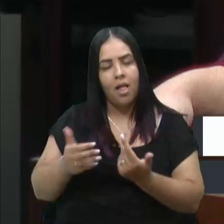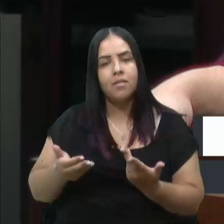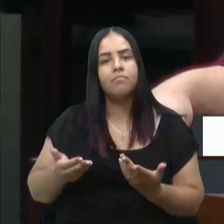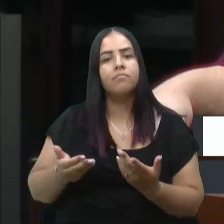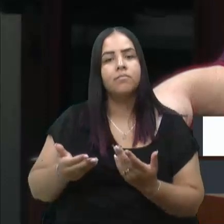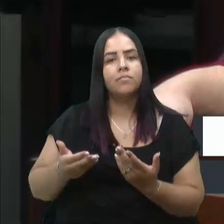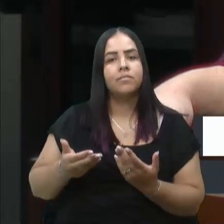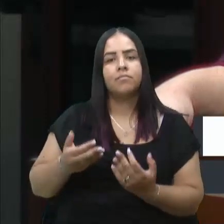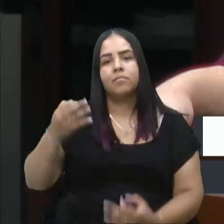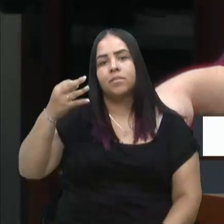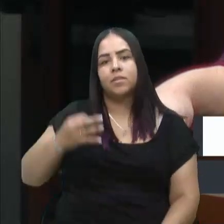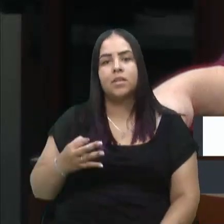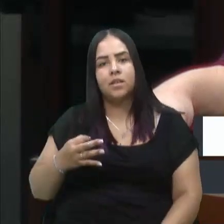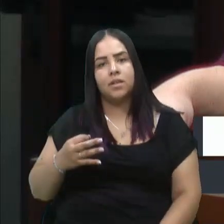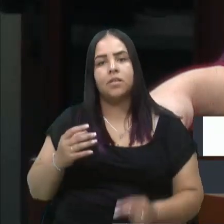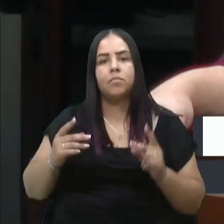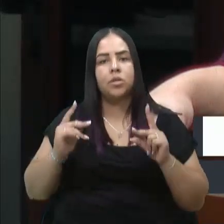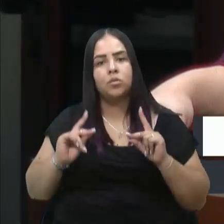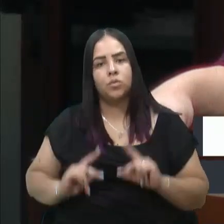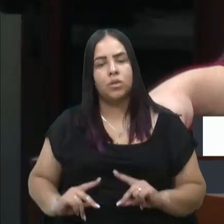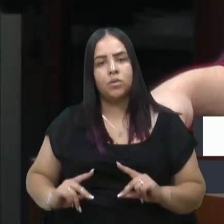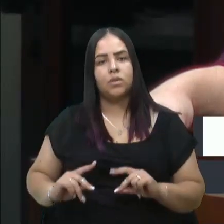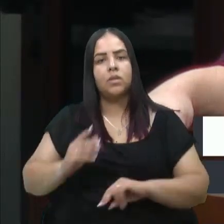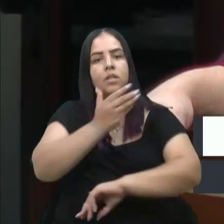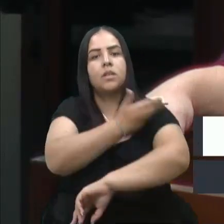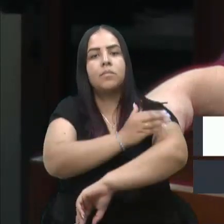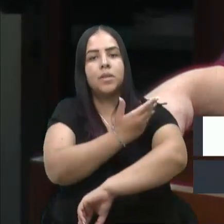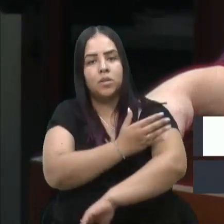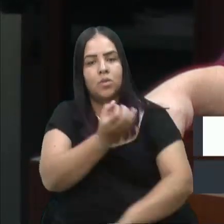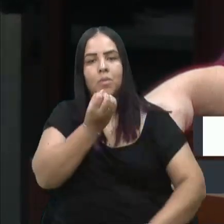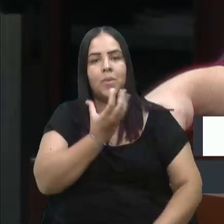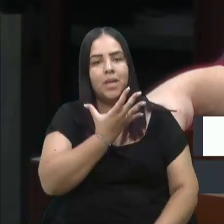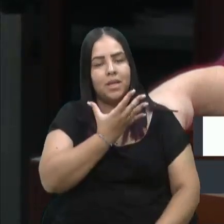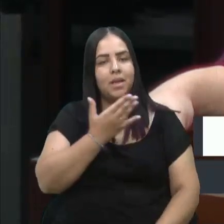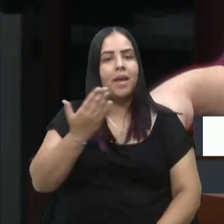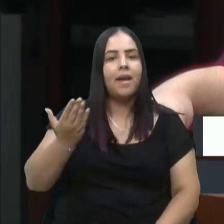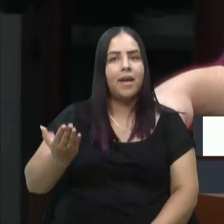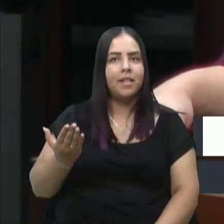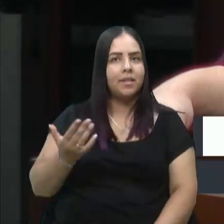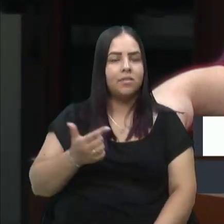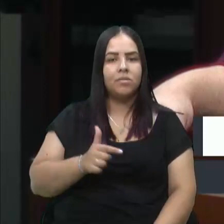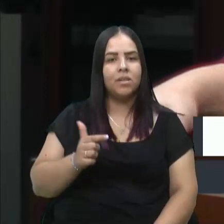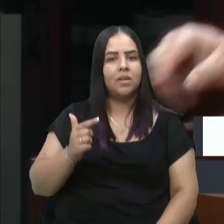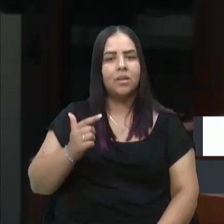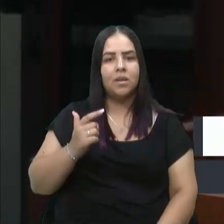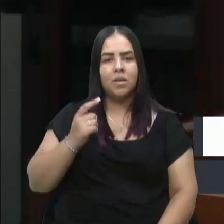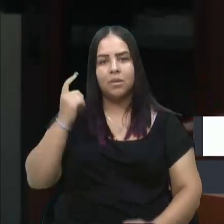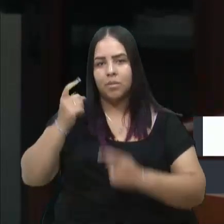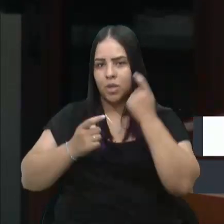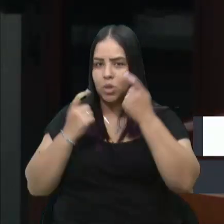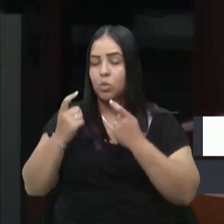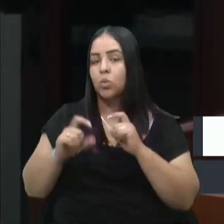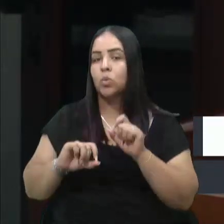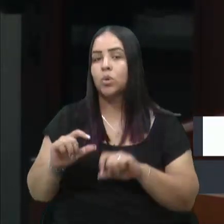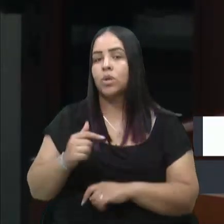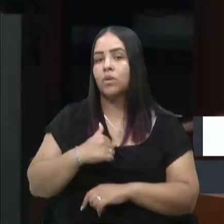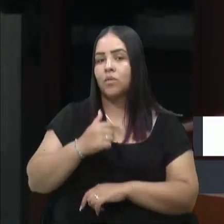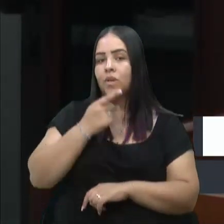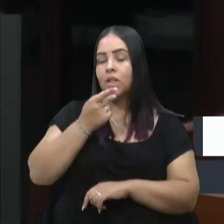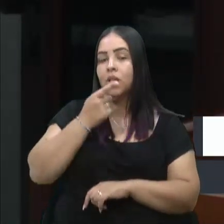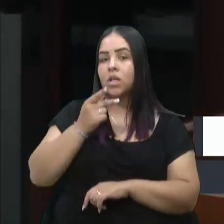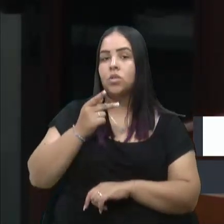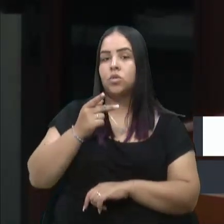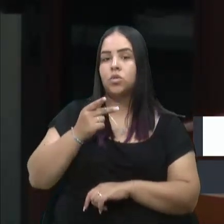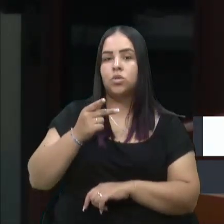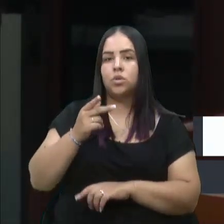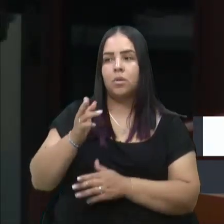Tenho certeza absoluta que a pessoa bem treinada, vereador Luiz, ela não tem preocupação nenhuma do que eu falei, de colocar uma bala